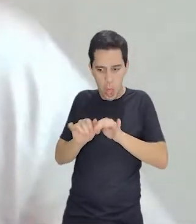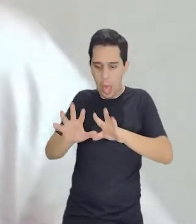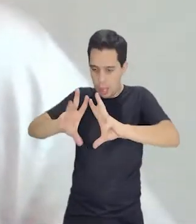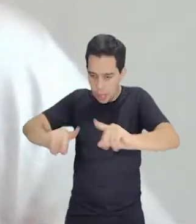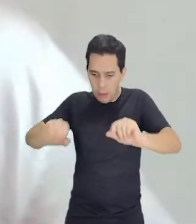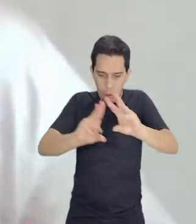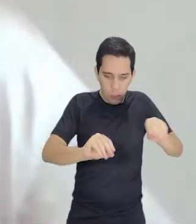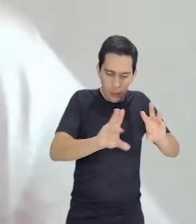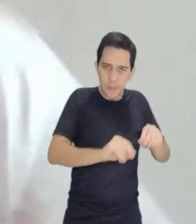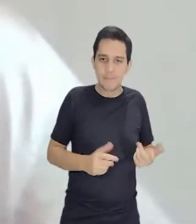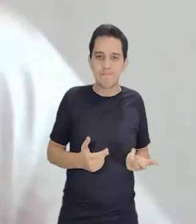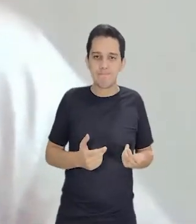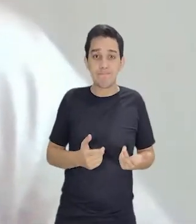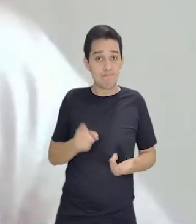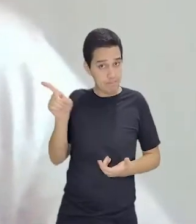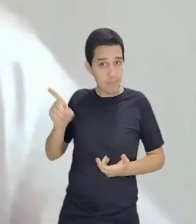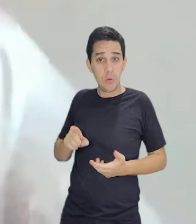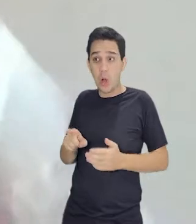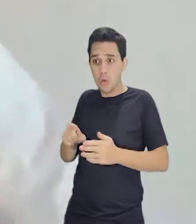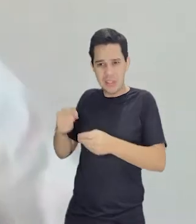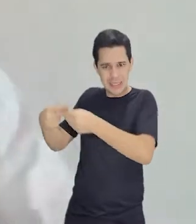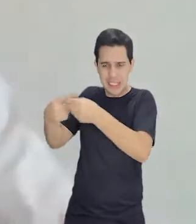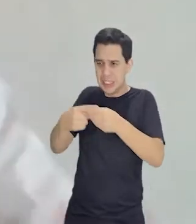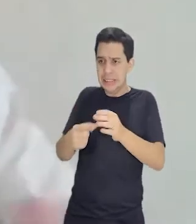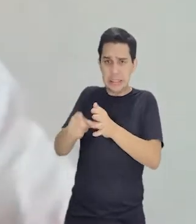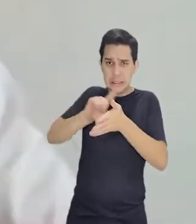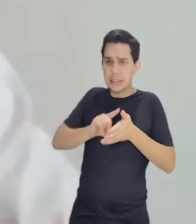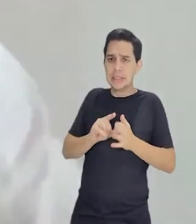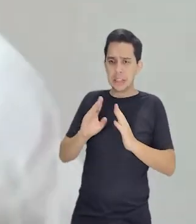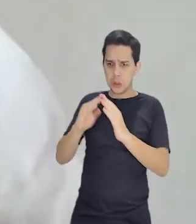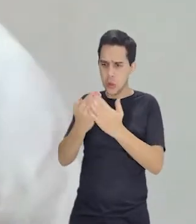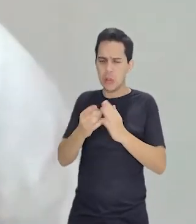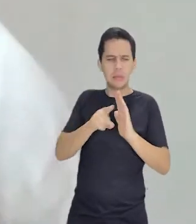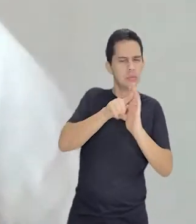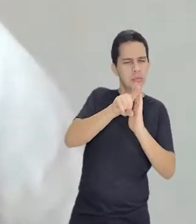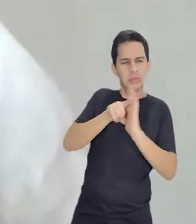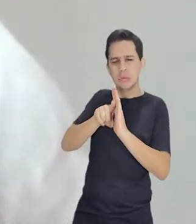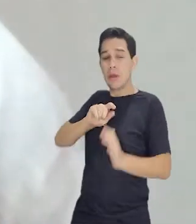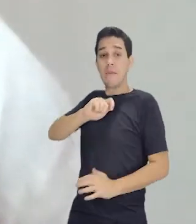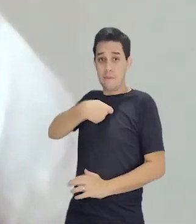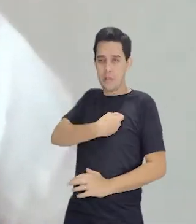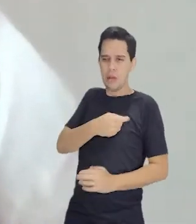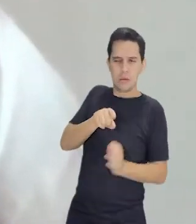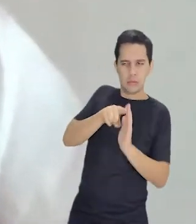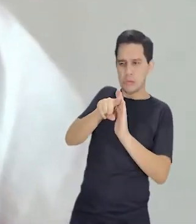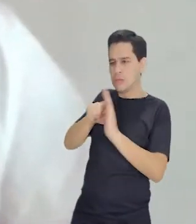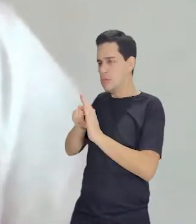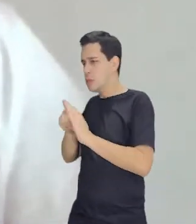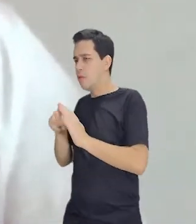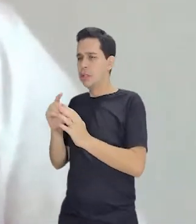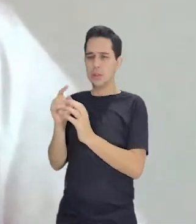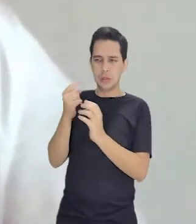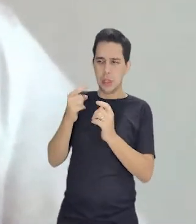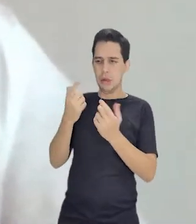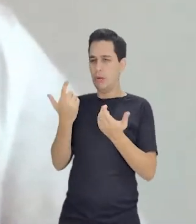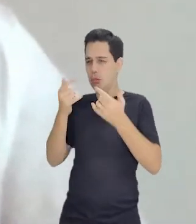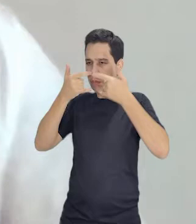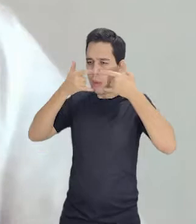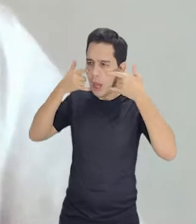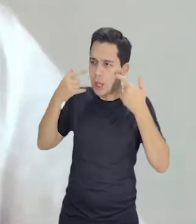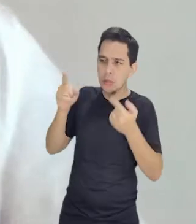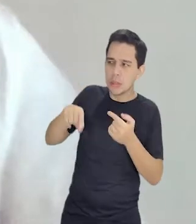fiscalização para ver se está também, enfim, se as medidas sanitárias elas estão sendo levadas